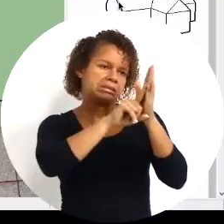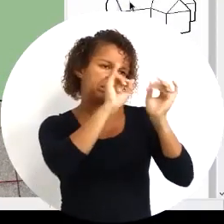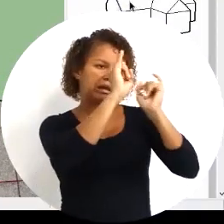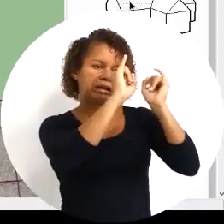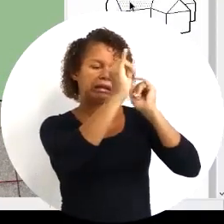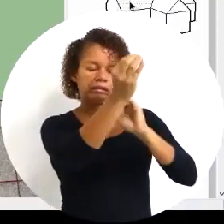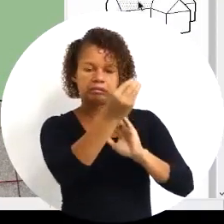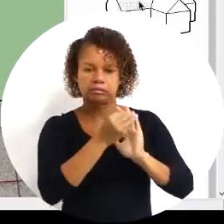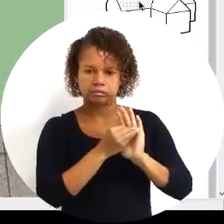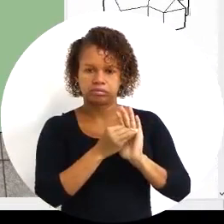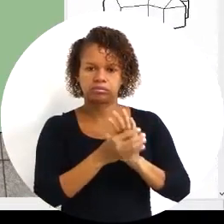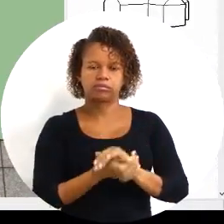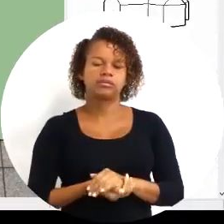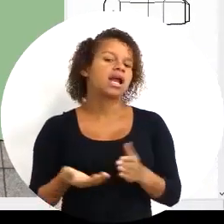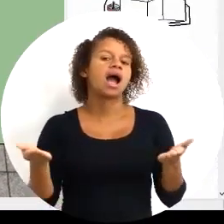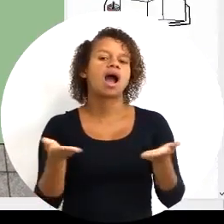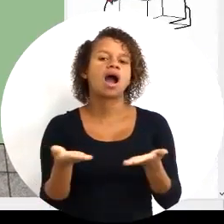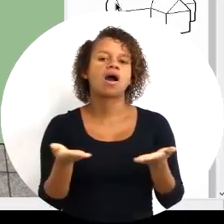internet.